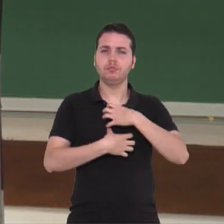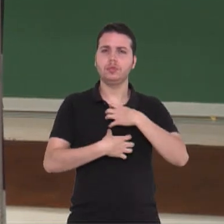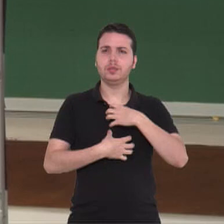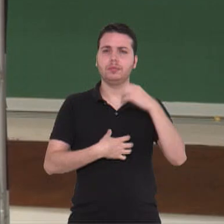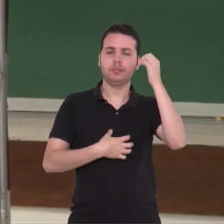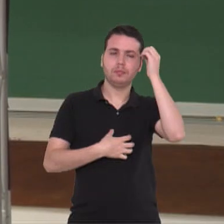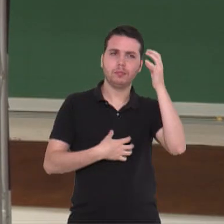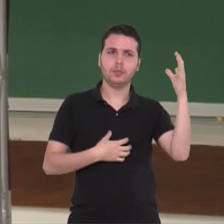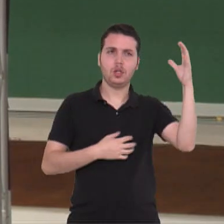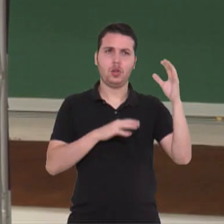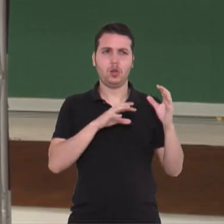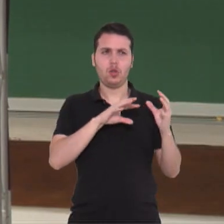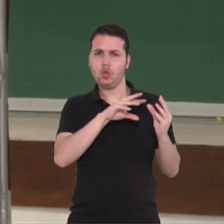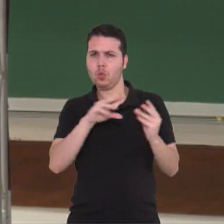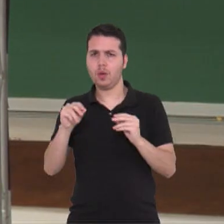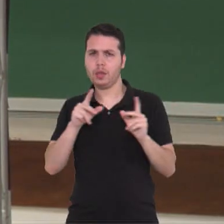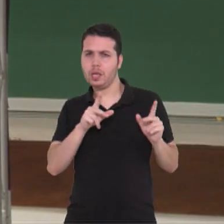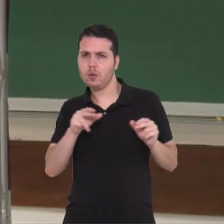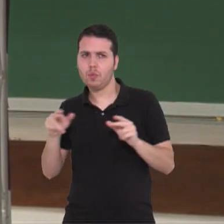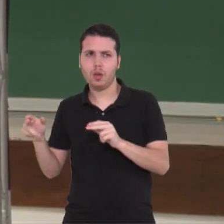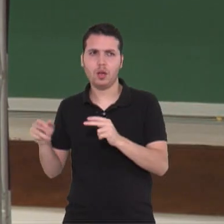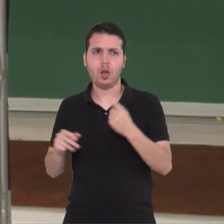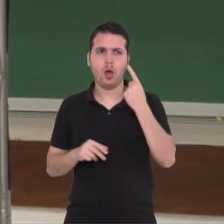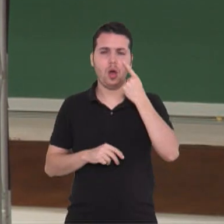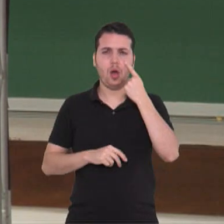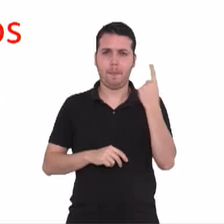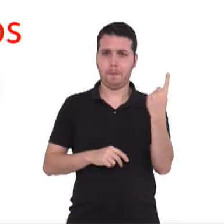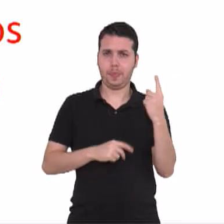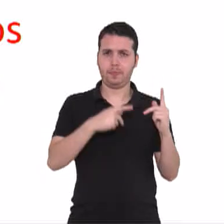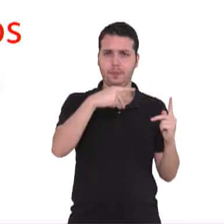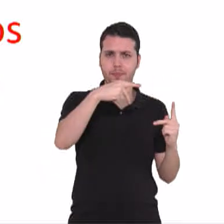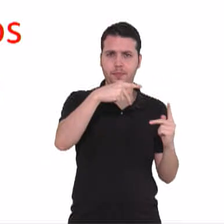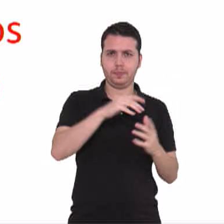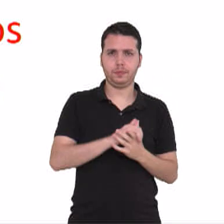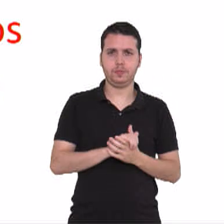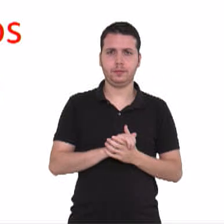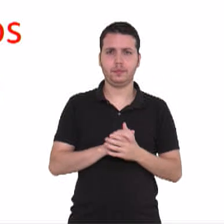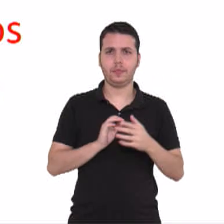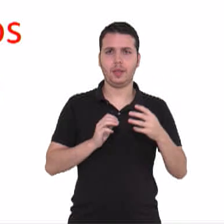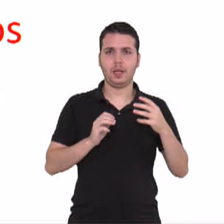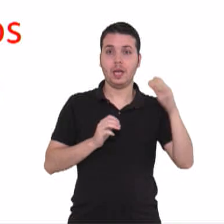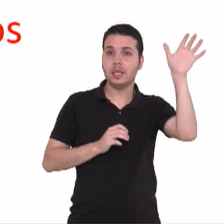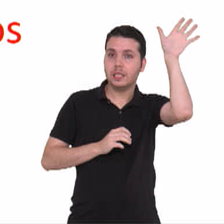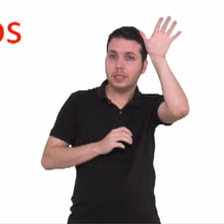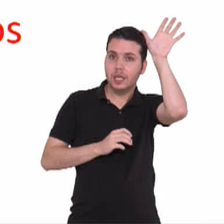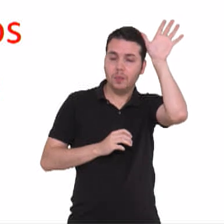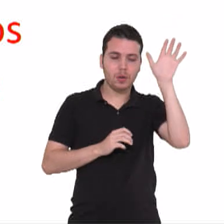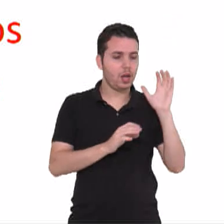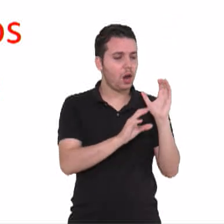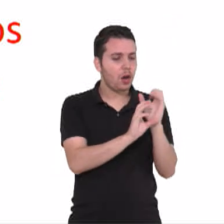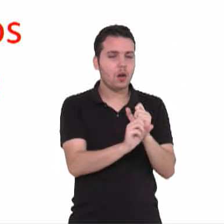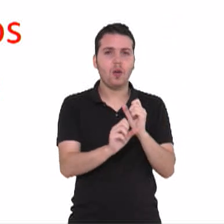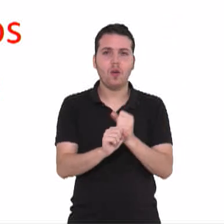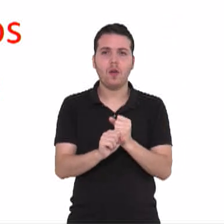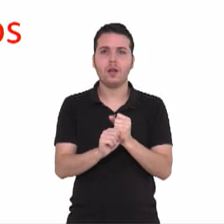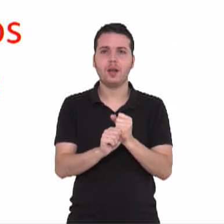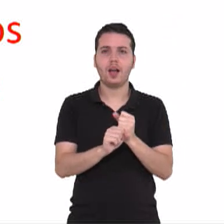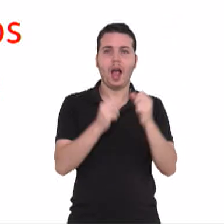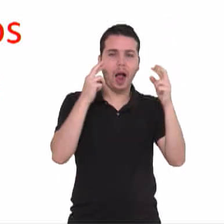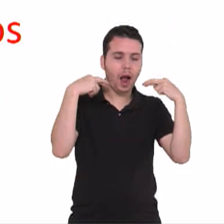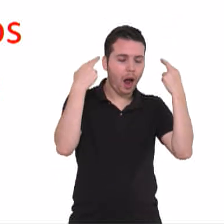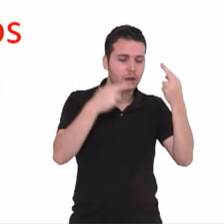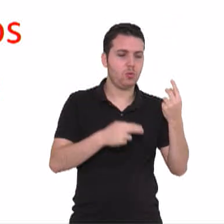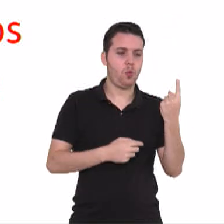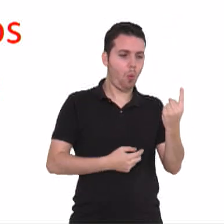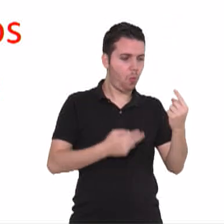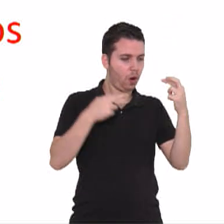estão todos iguais? Então vamos analisar aqui. Ó. No primeiro quadrinho, o Cebolinha está contando o carneirinho. Um,